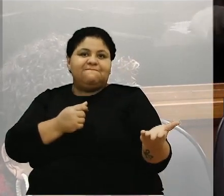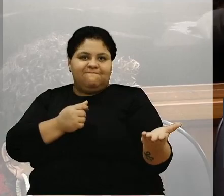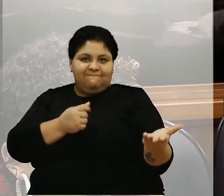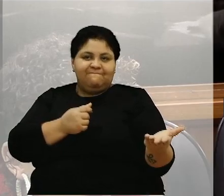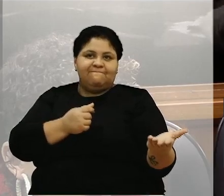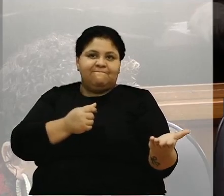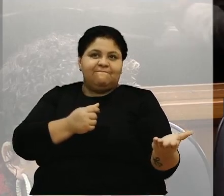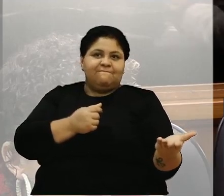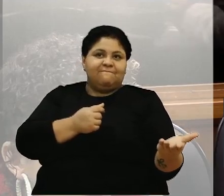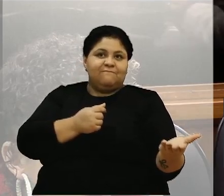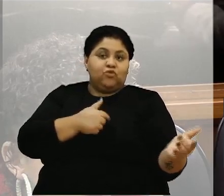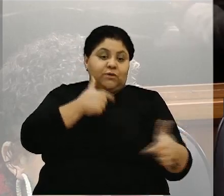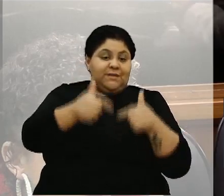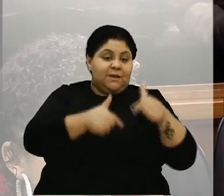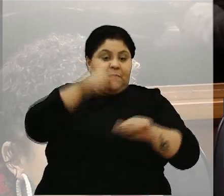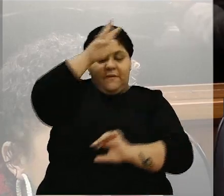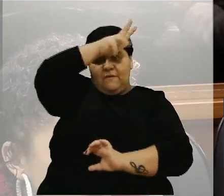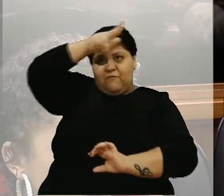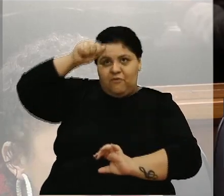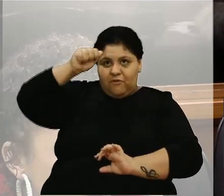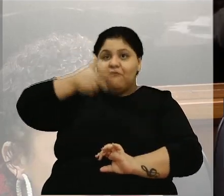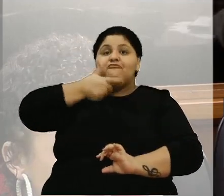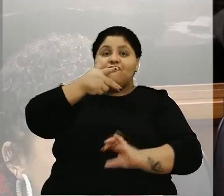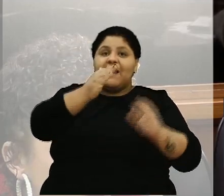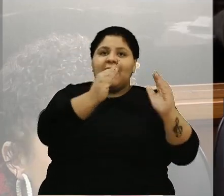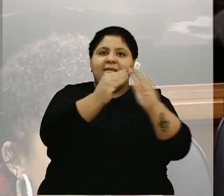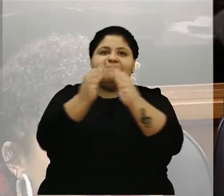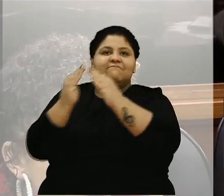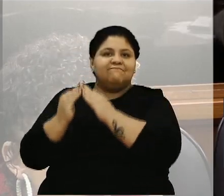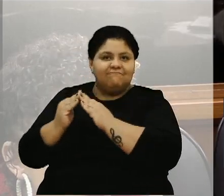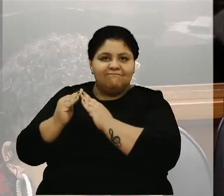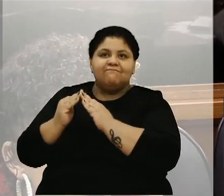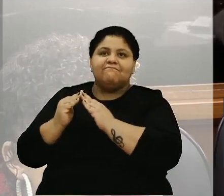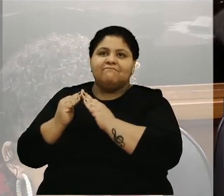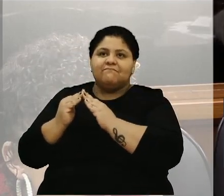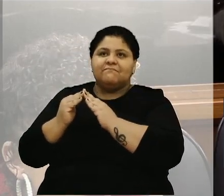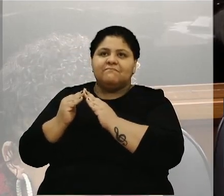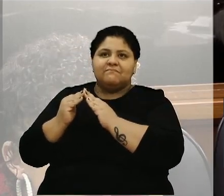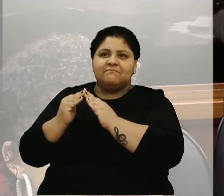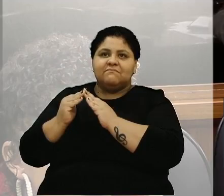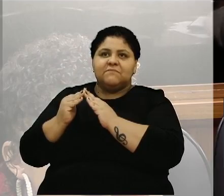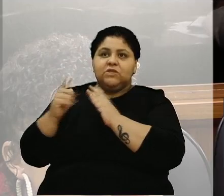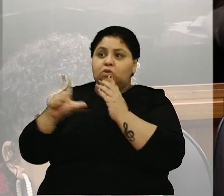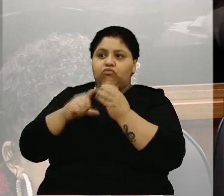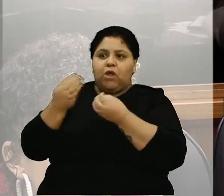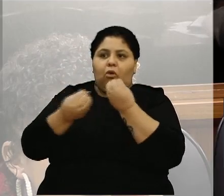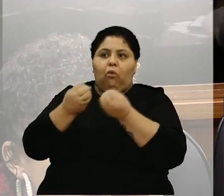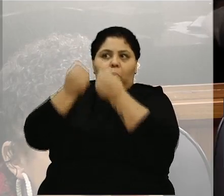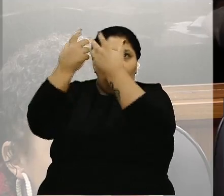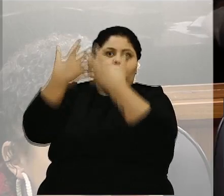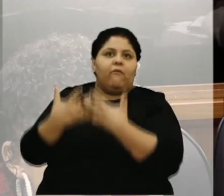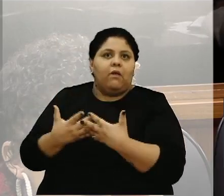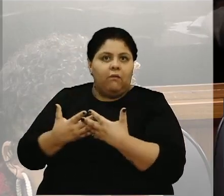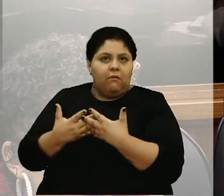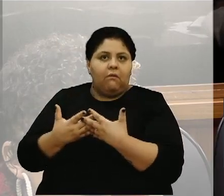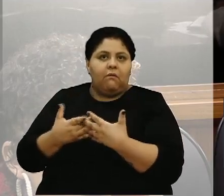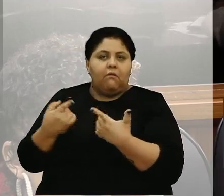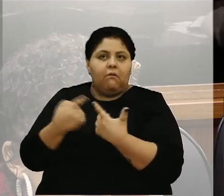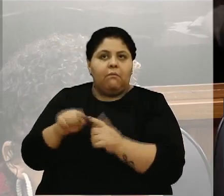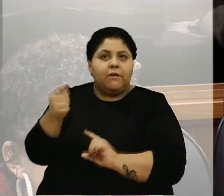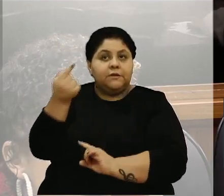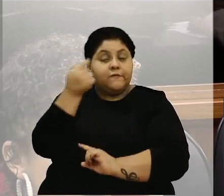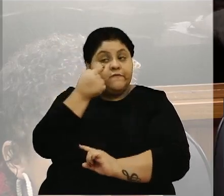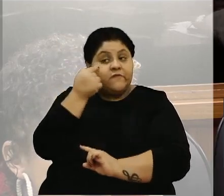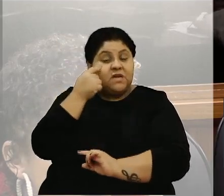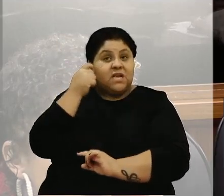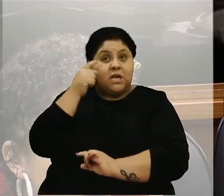ao município. Vamos falar de habitação, que aí é uma coisa até meio antipopular. Mas vejam o risco que